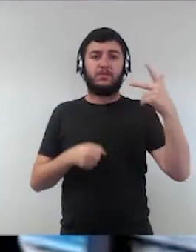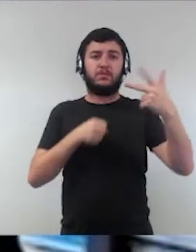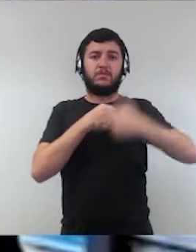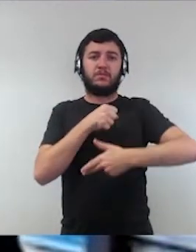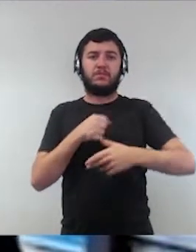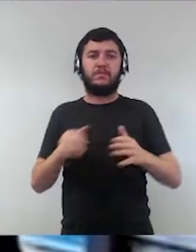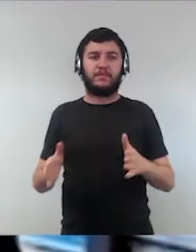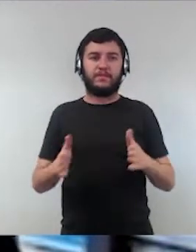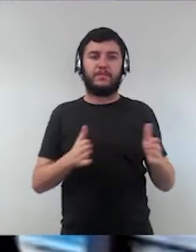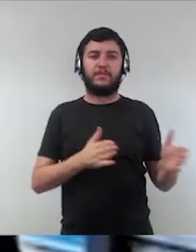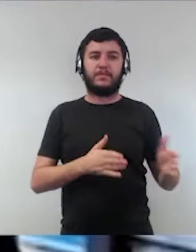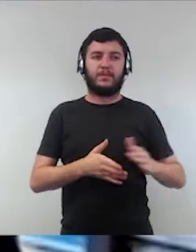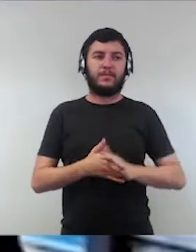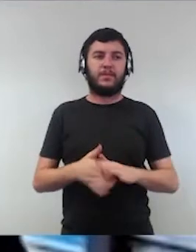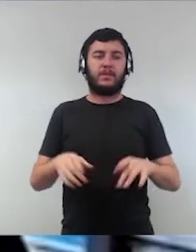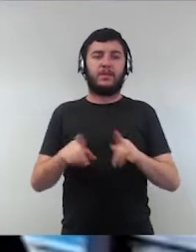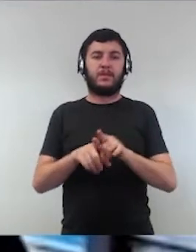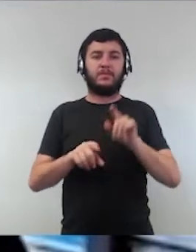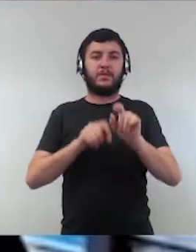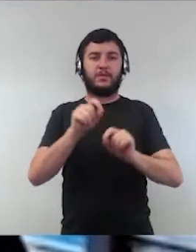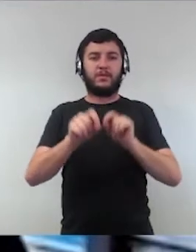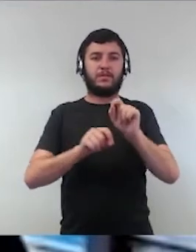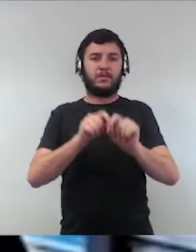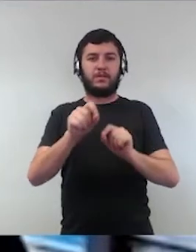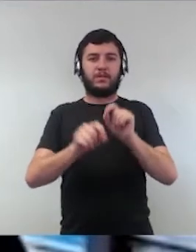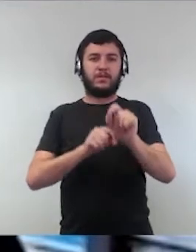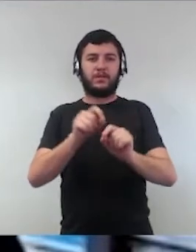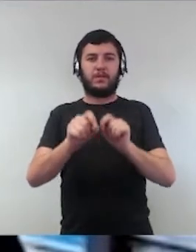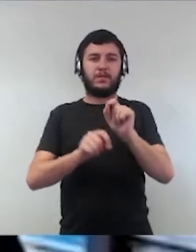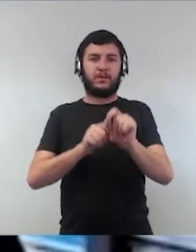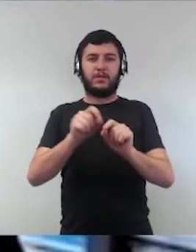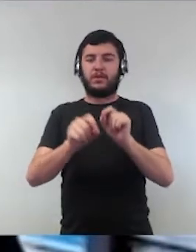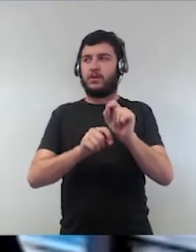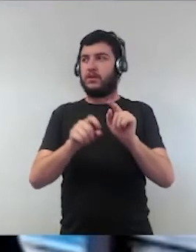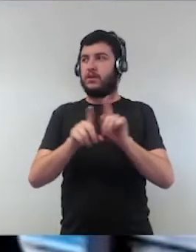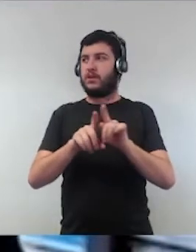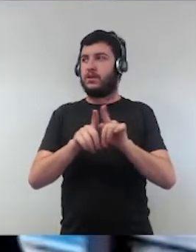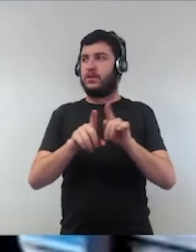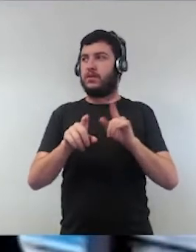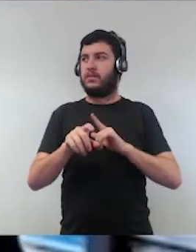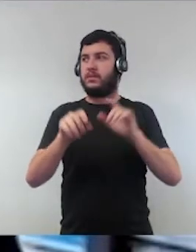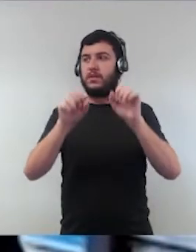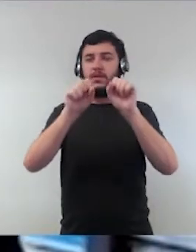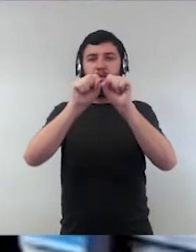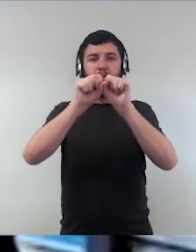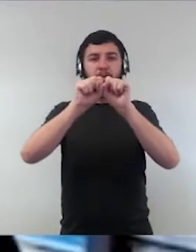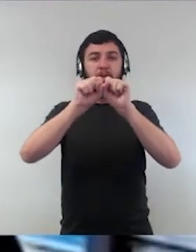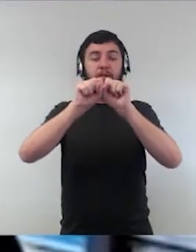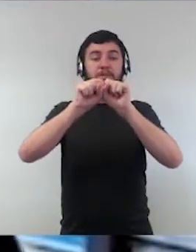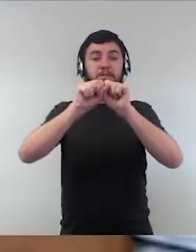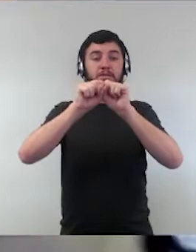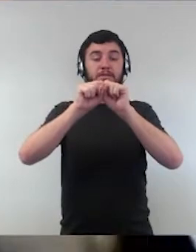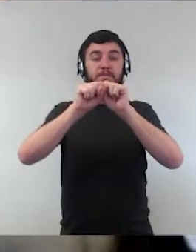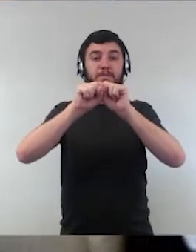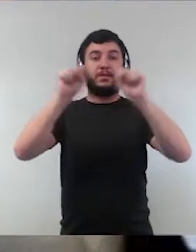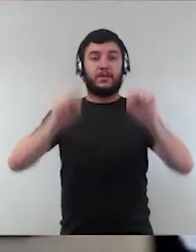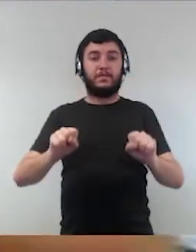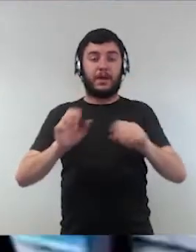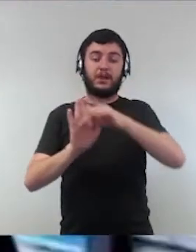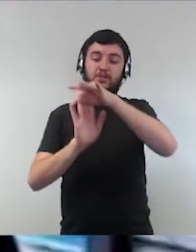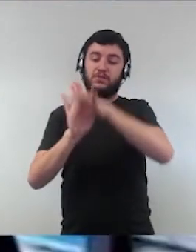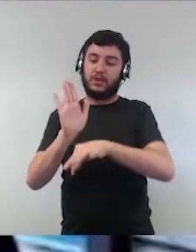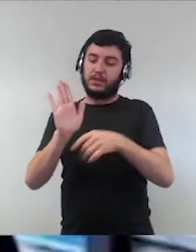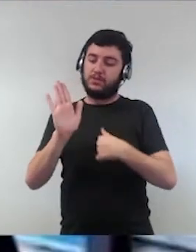autodeterminação informativa que resulta de uma leitura sistemática do texto constitucional, né, a princípio